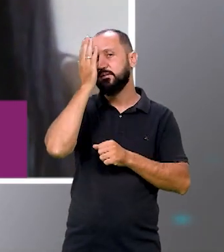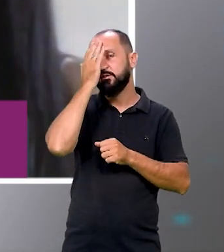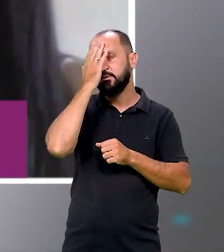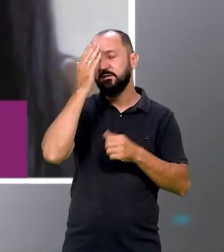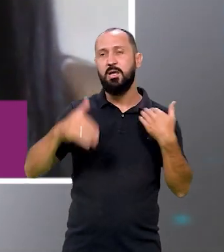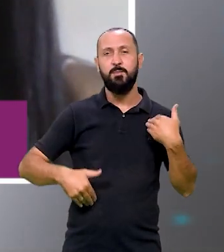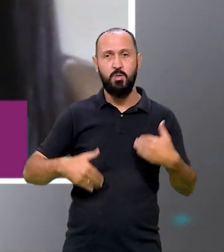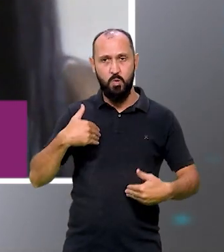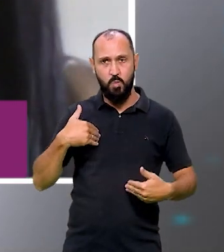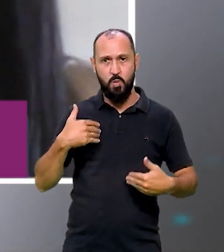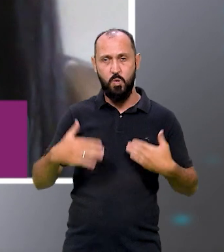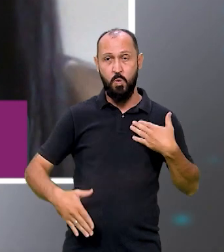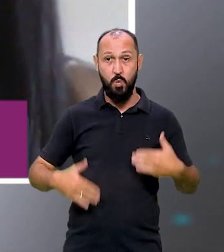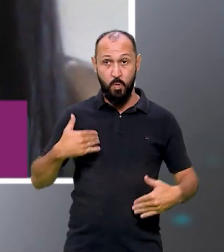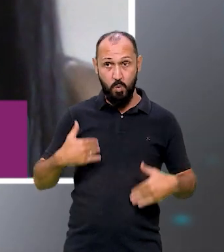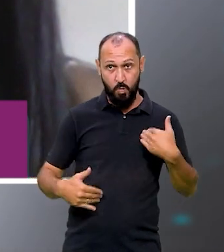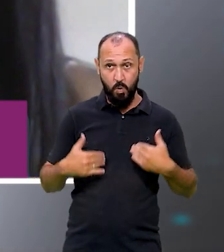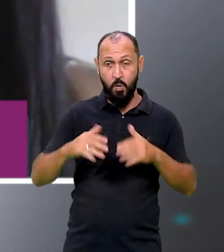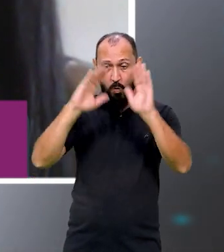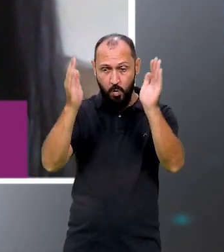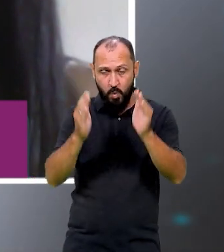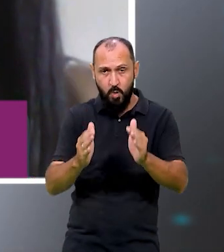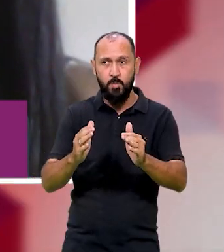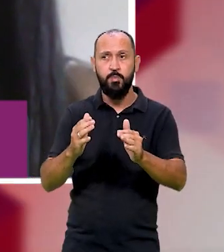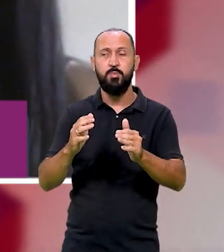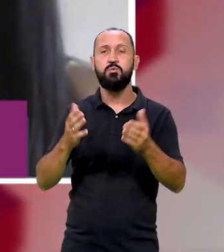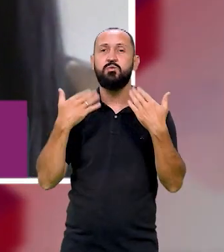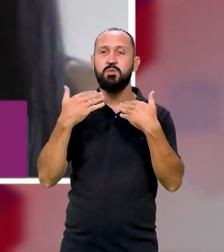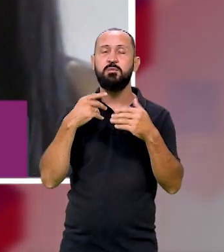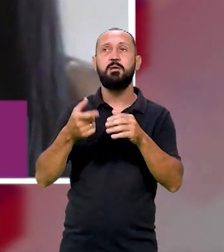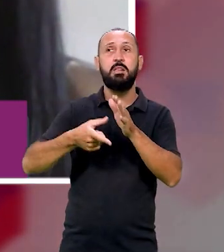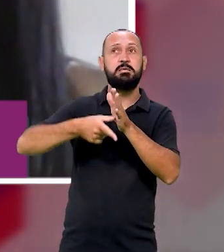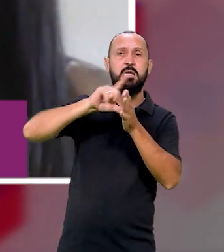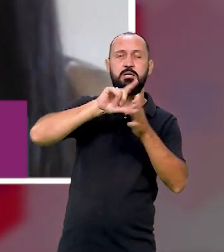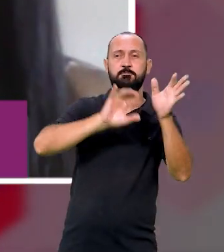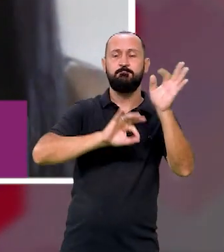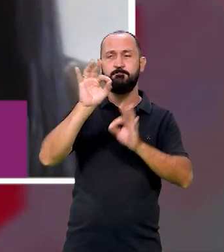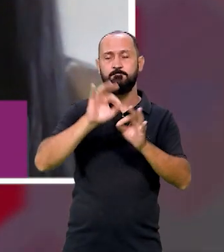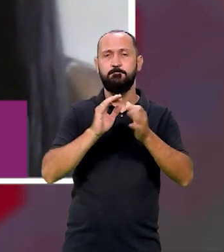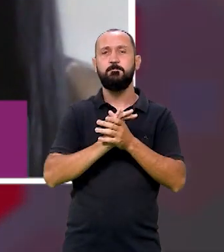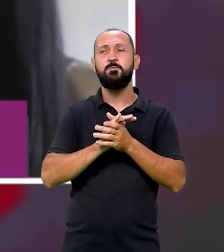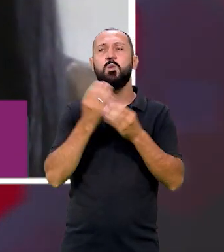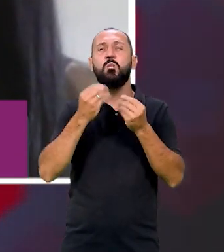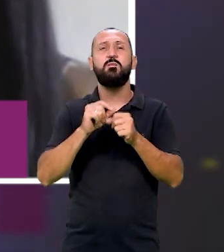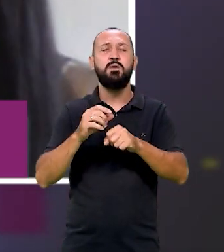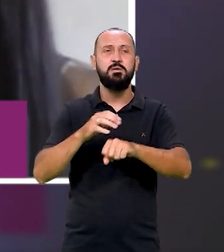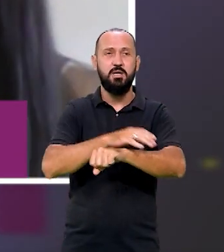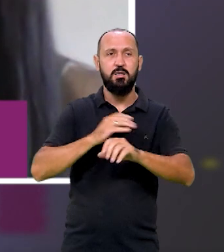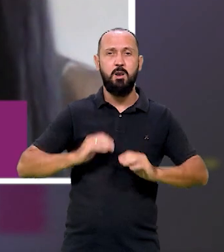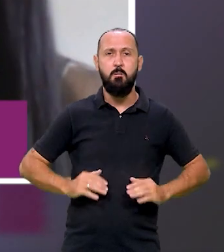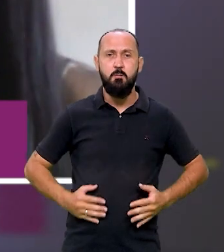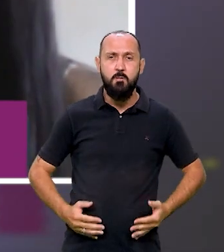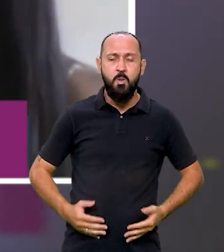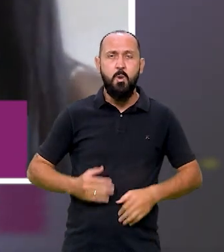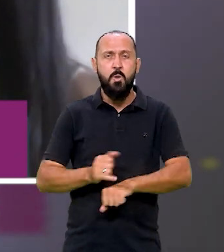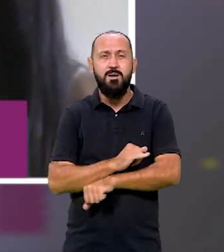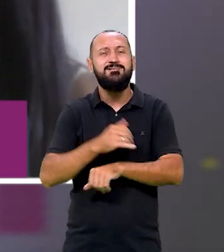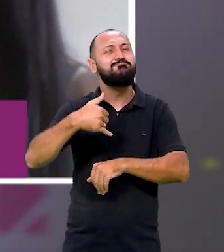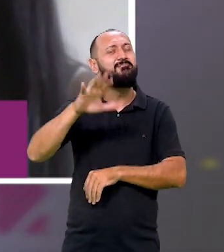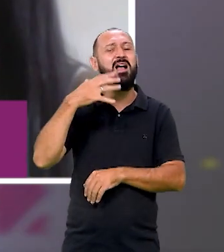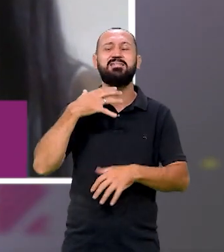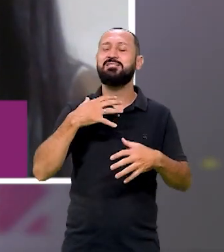que ame, né? E desperte para outras coisas, para cuidar da alimentação, que o corpo do verão vem. Verão para sempre, né? Com